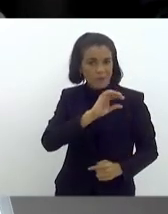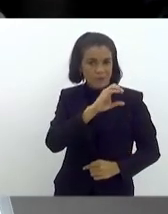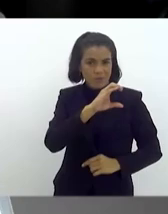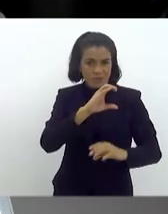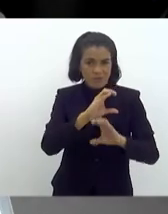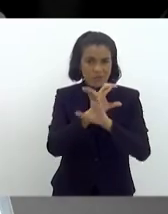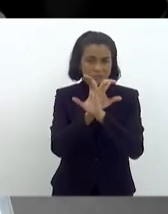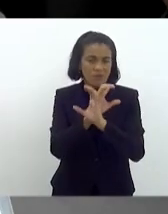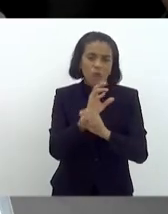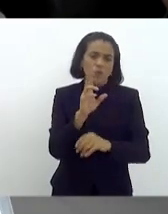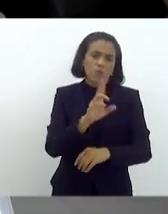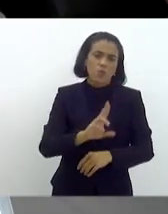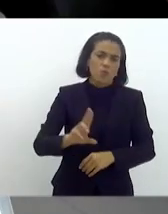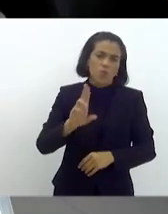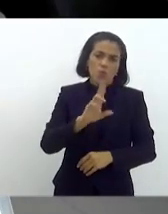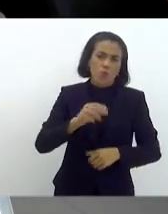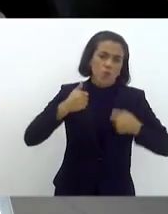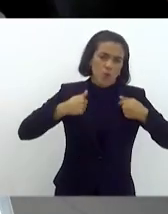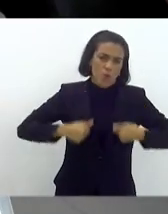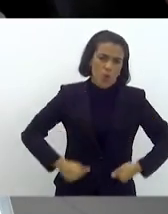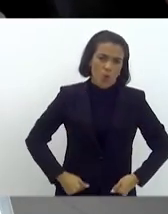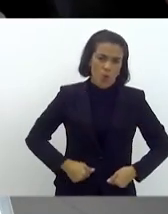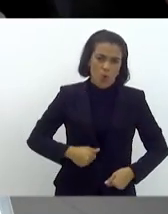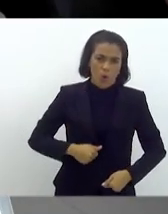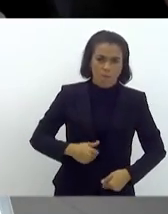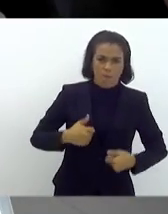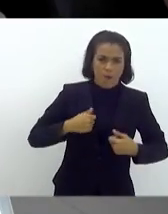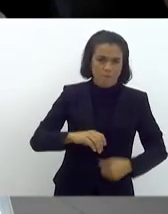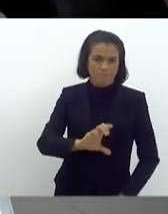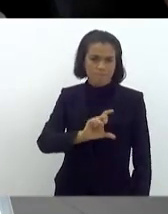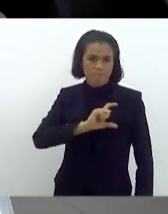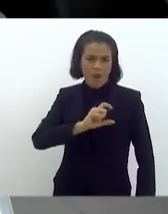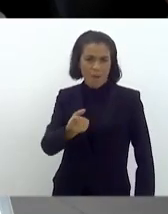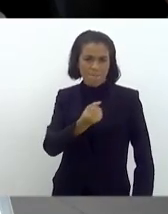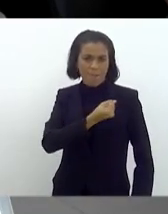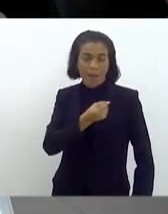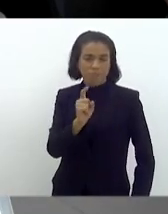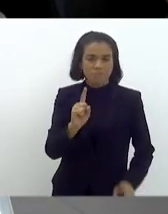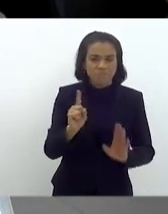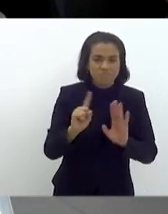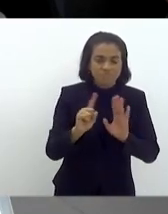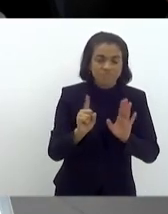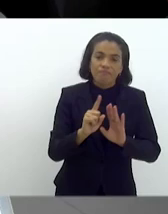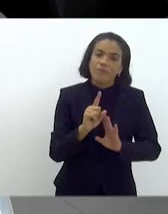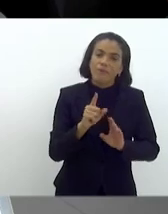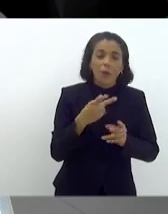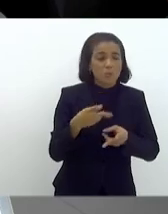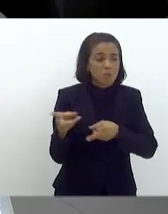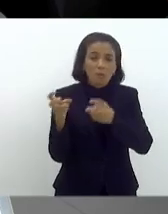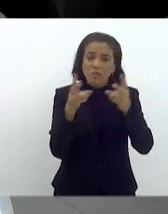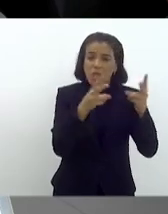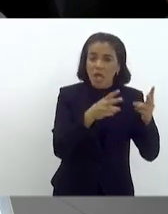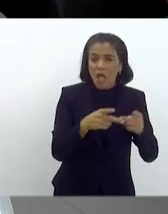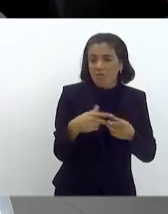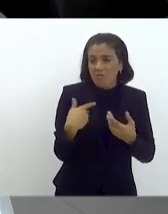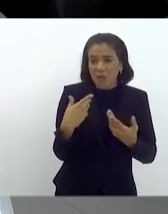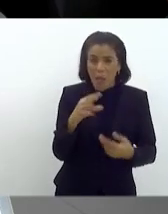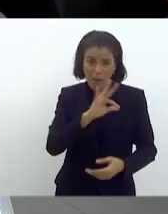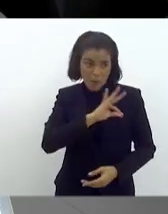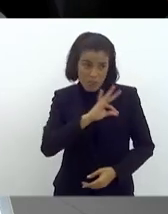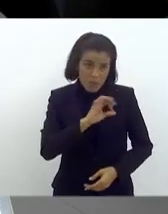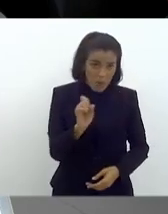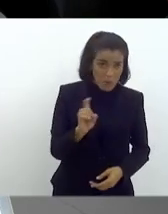não usam roupas uniformes de forma extensiva então tem essa vantagem de não se perceber que tá sendo feito um contato com